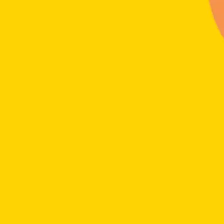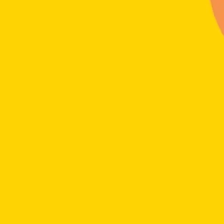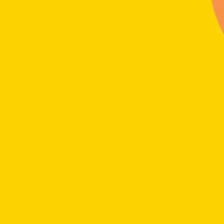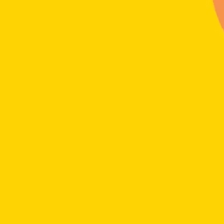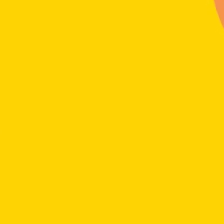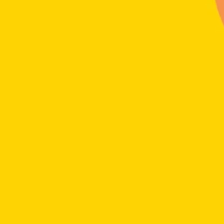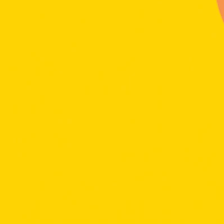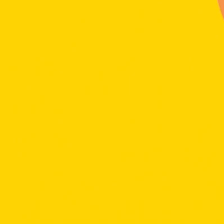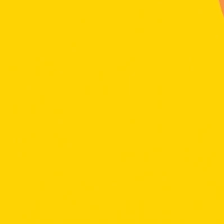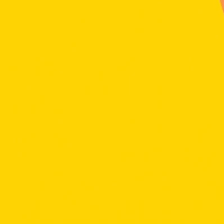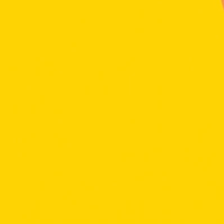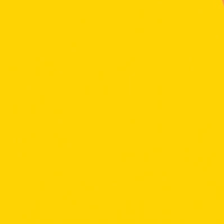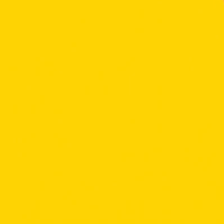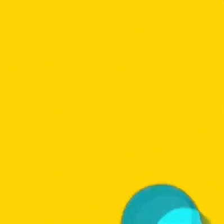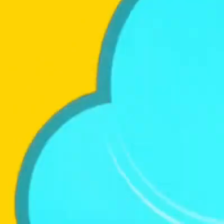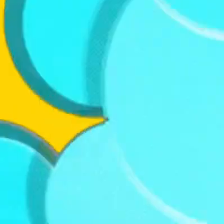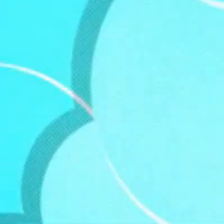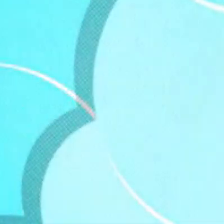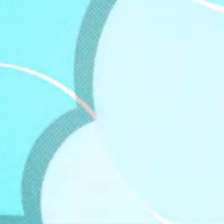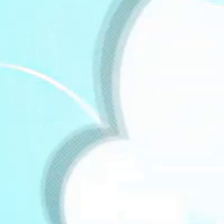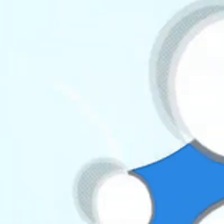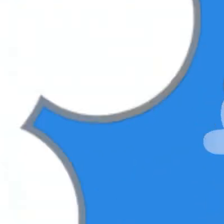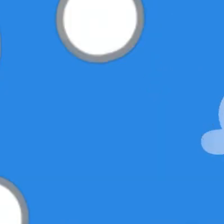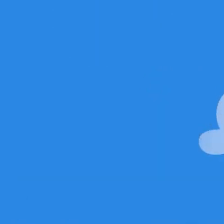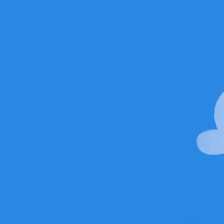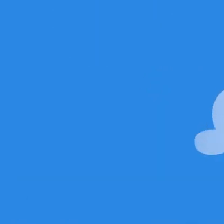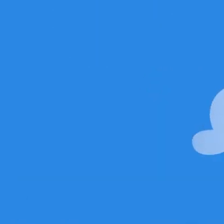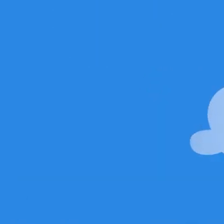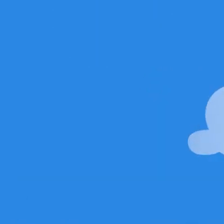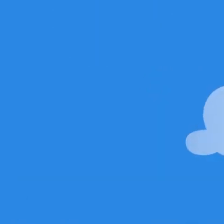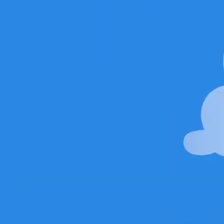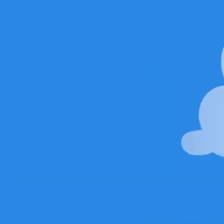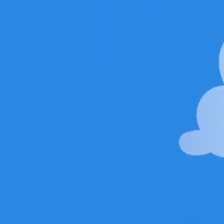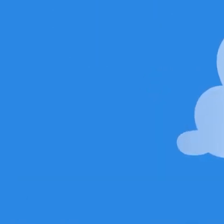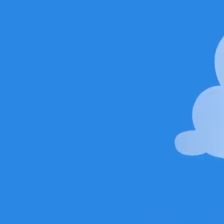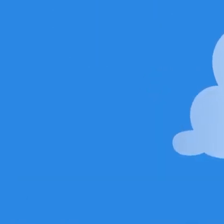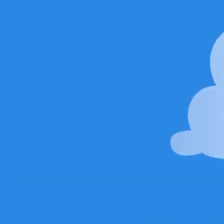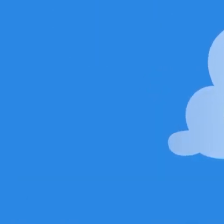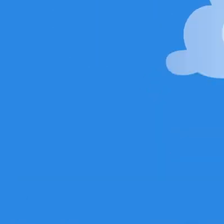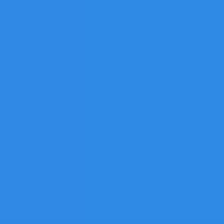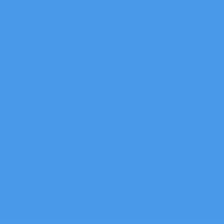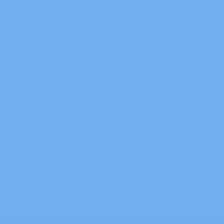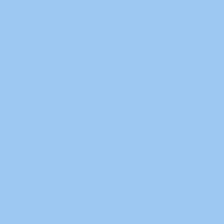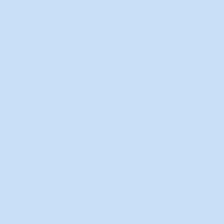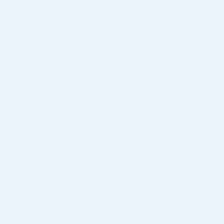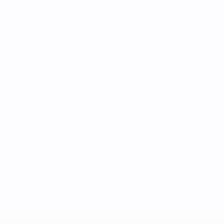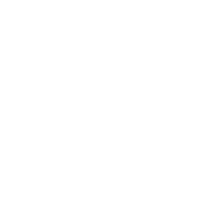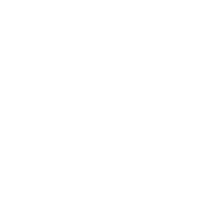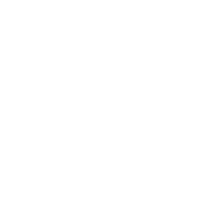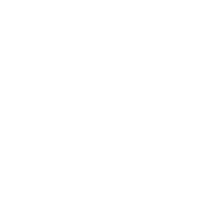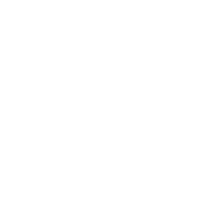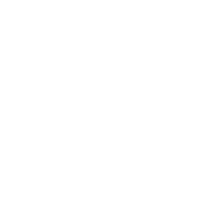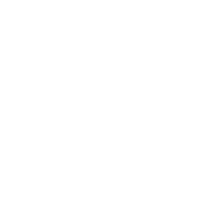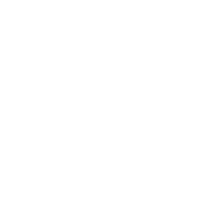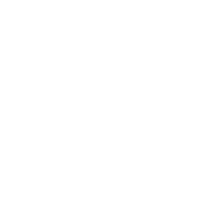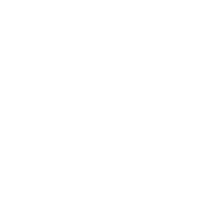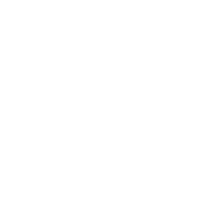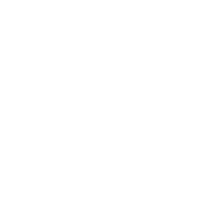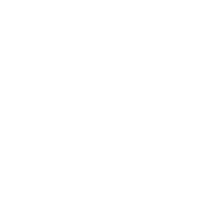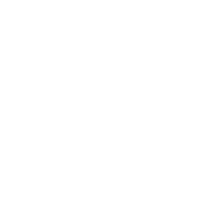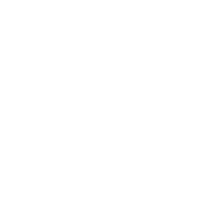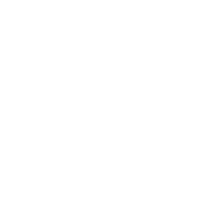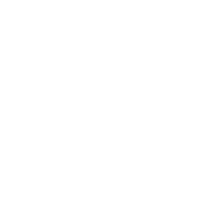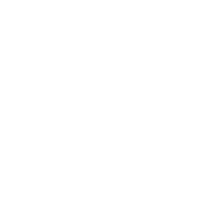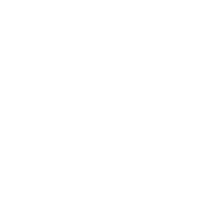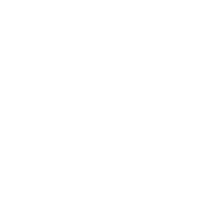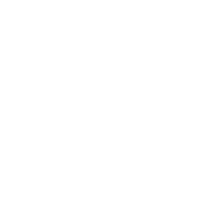e tire todas as suas dúvidas. O diagnóstico precoce salva vidas. Para mais informações,